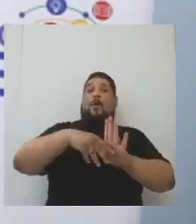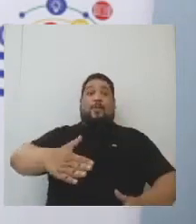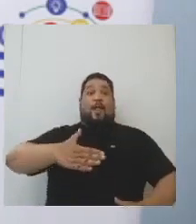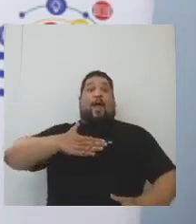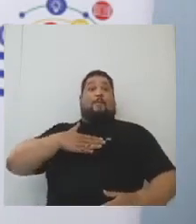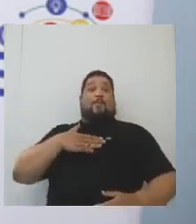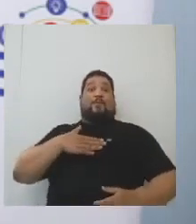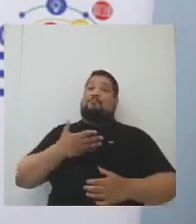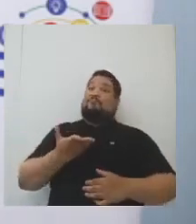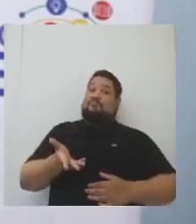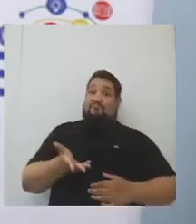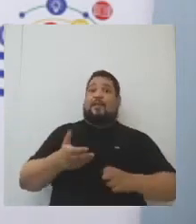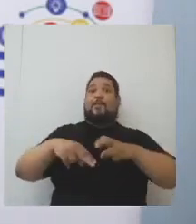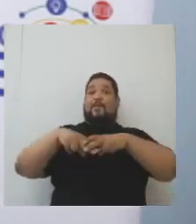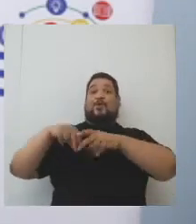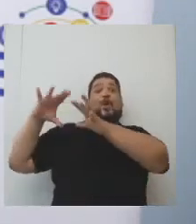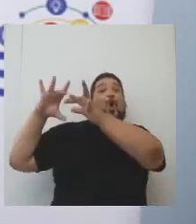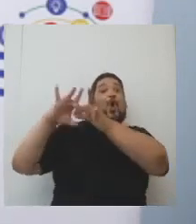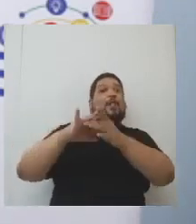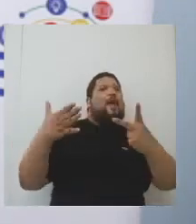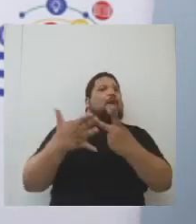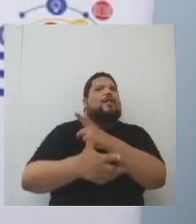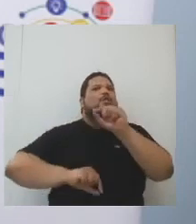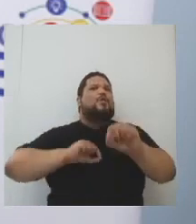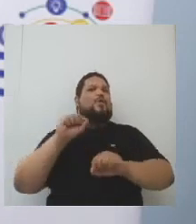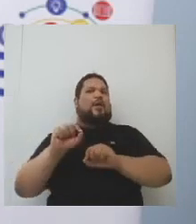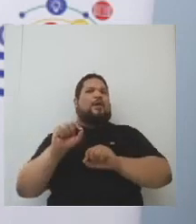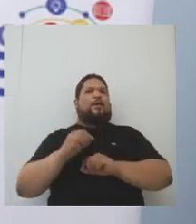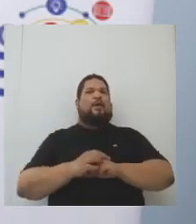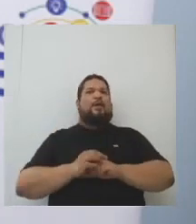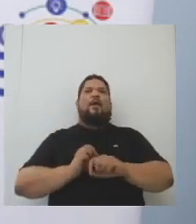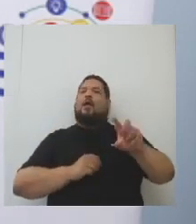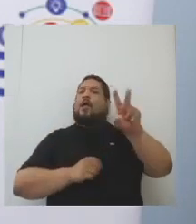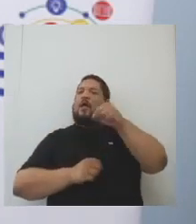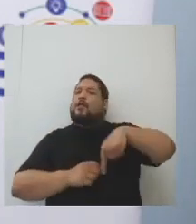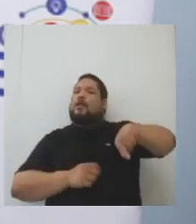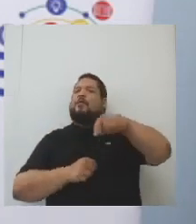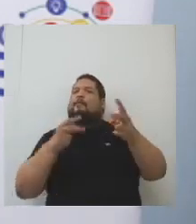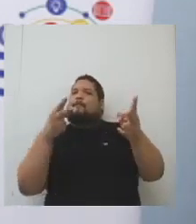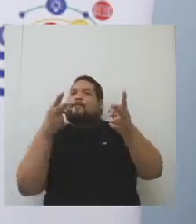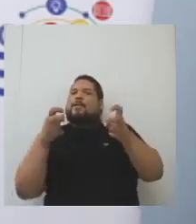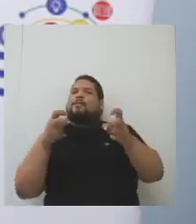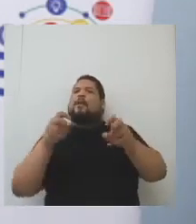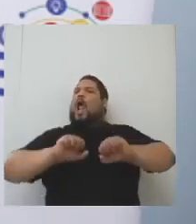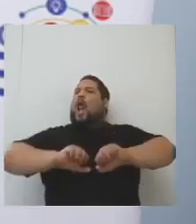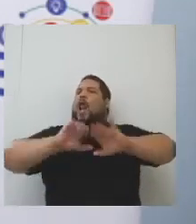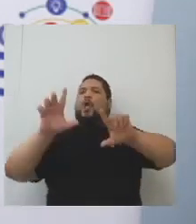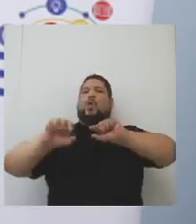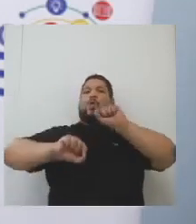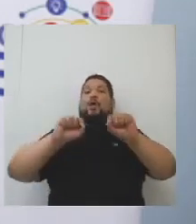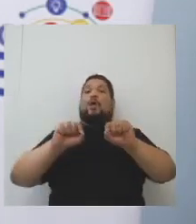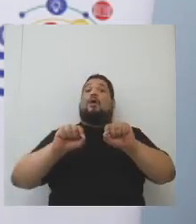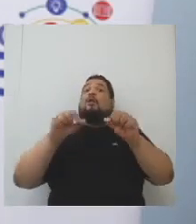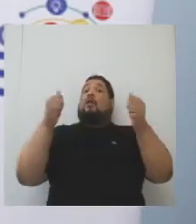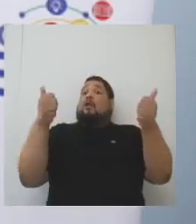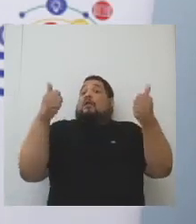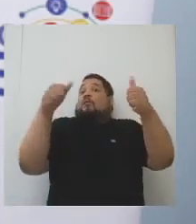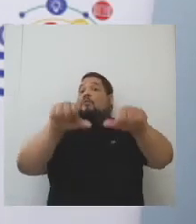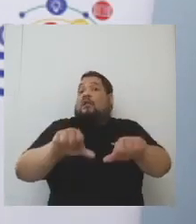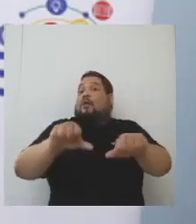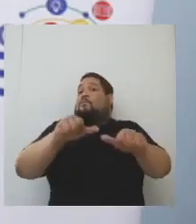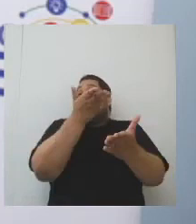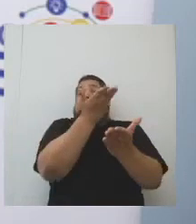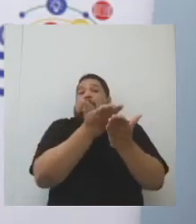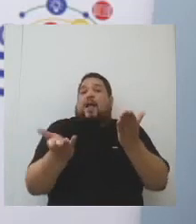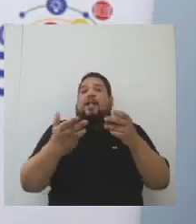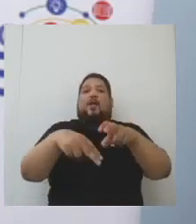Bonaparte. Então, nesse contexto, o que é que acaba acontecendo, pessoal? Para a gente poder analisar isso tudo bem. A derrota, na verdade, acaba acontecendo